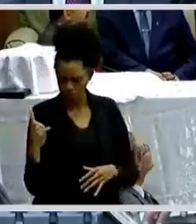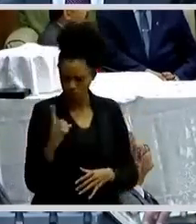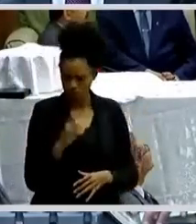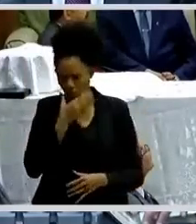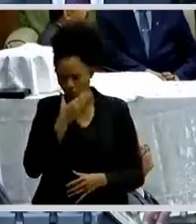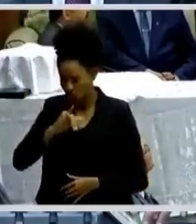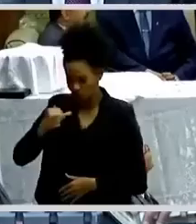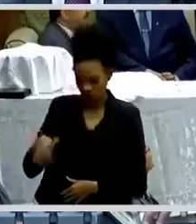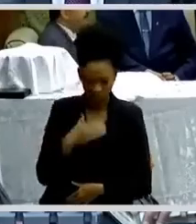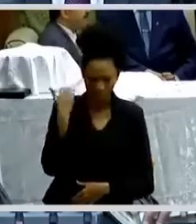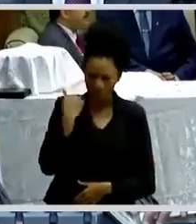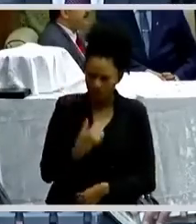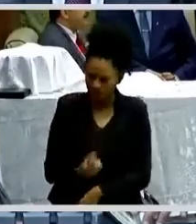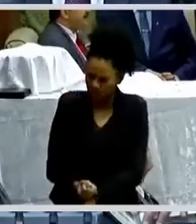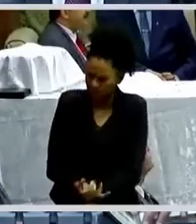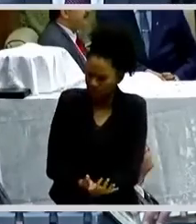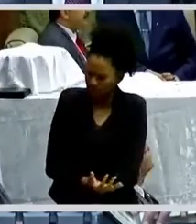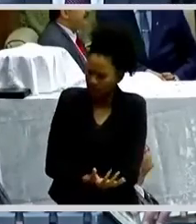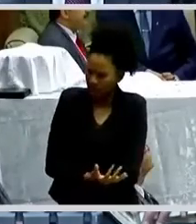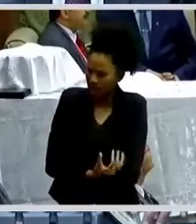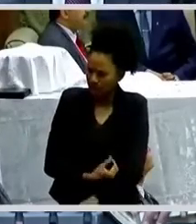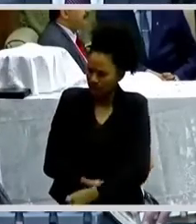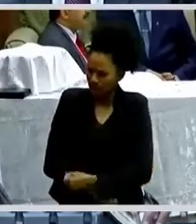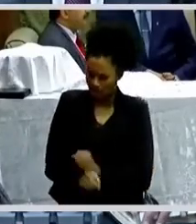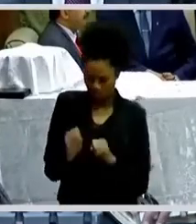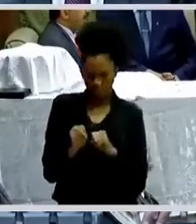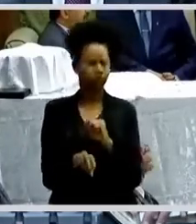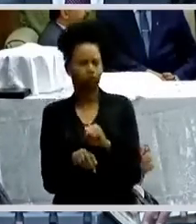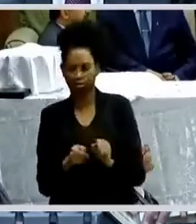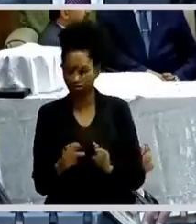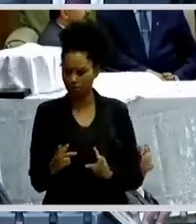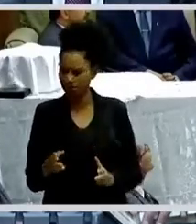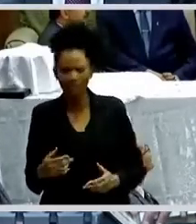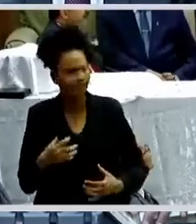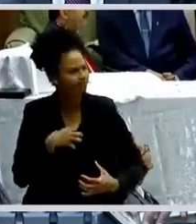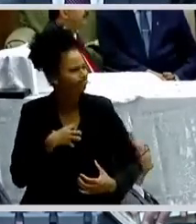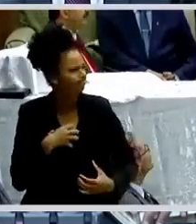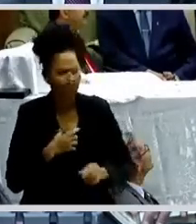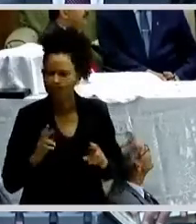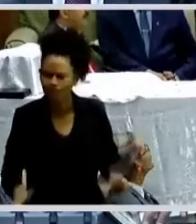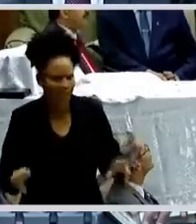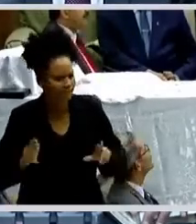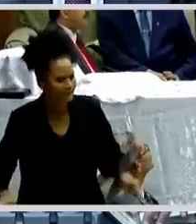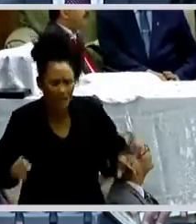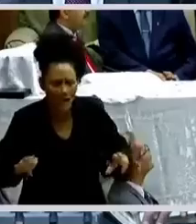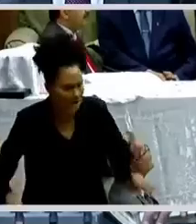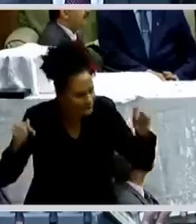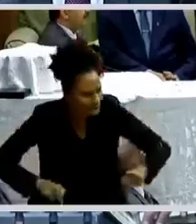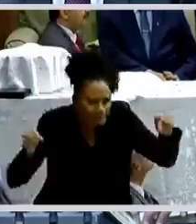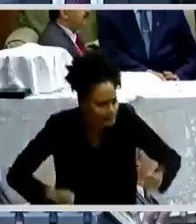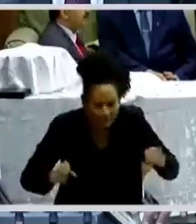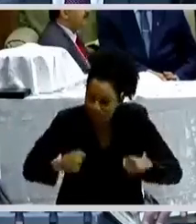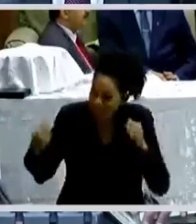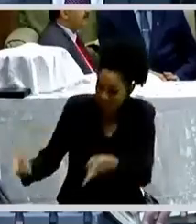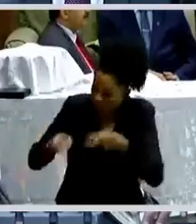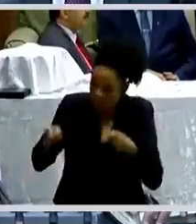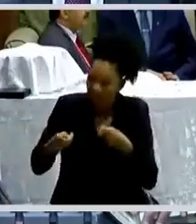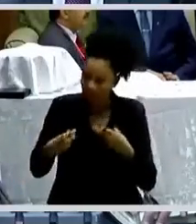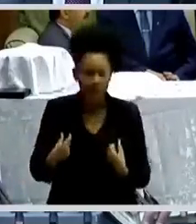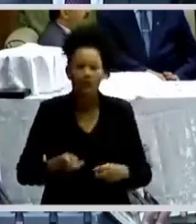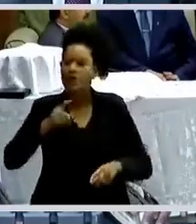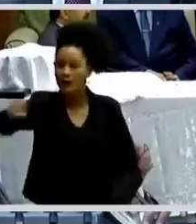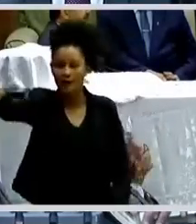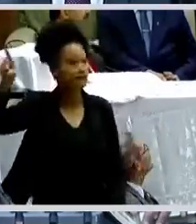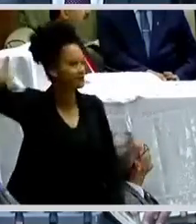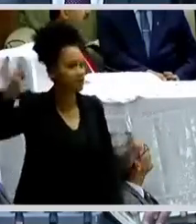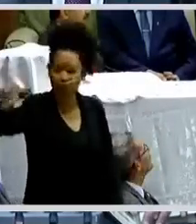sente aquele mesmo arrepio que sentiu no ventre da mãe. Disse: tem alguma coisa diferente aqui. Aí ele percebeu e já começou a gritar: eis